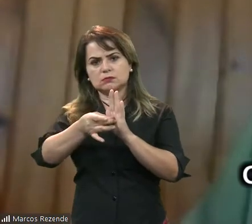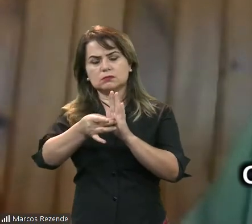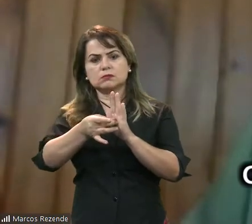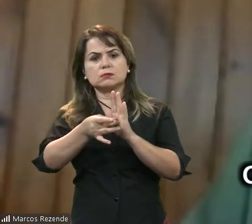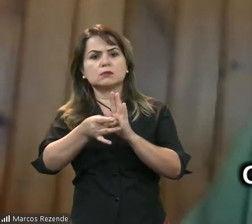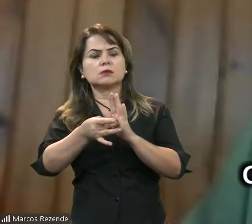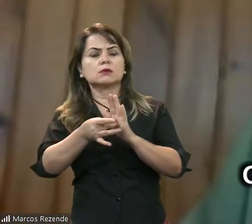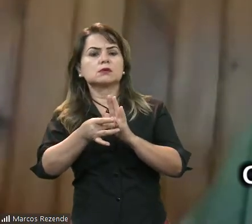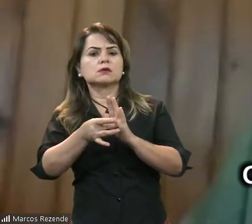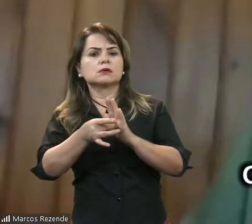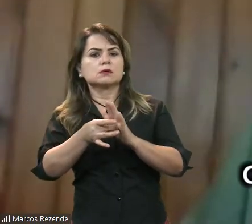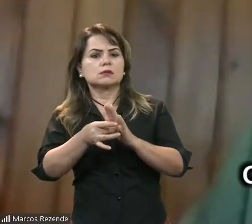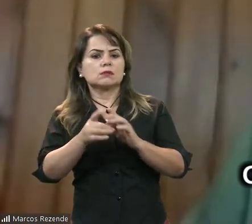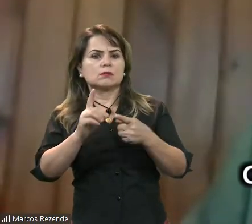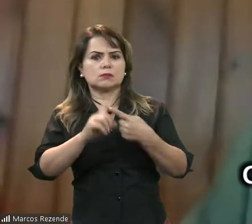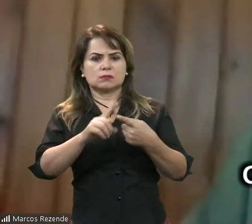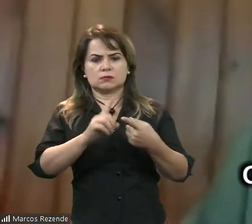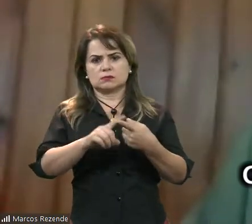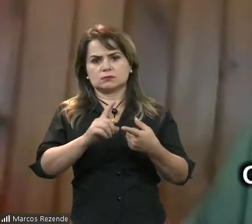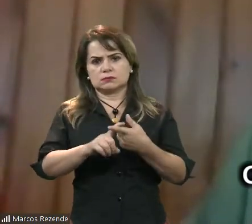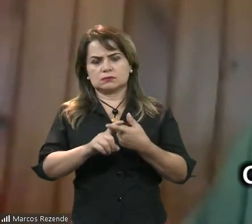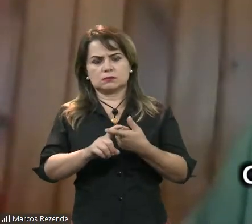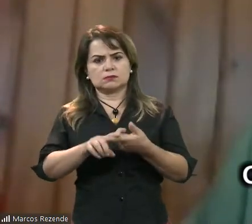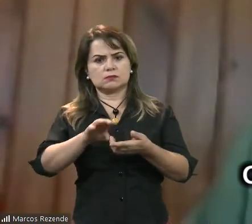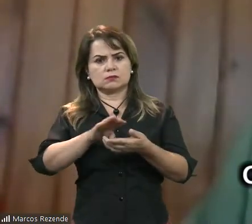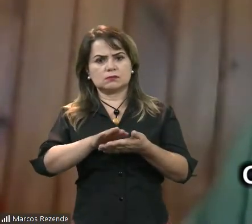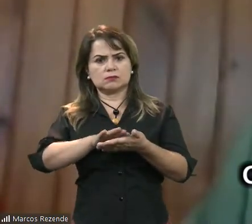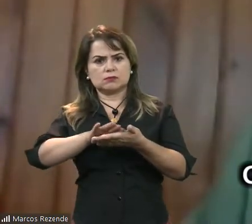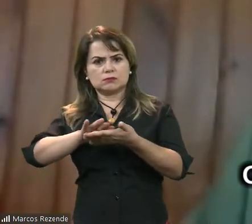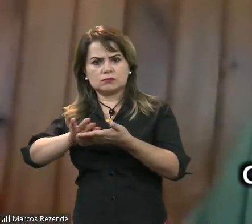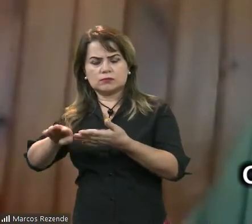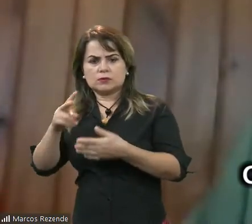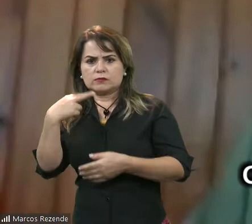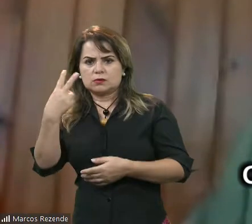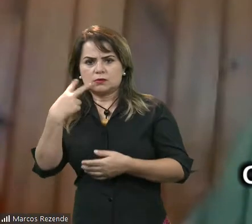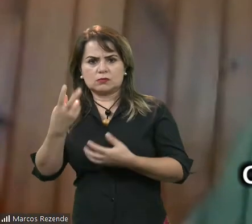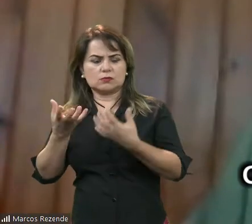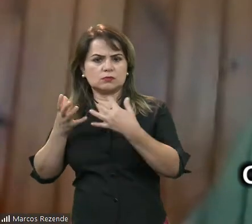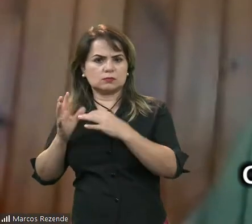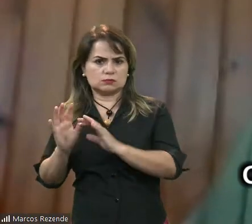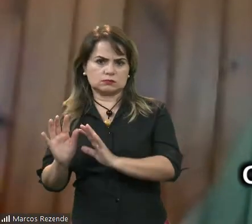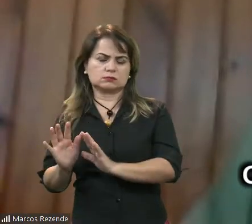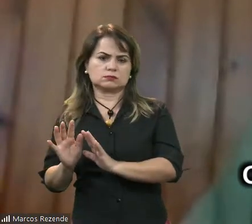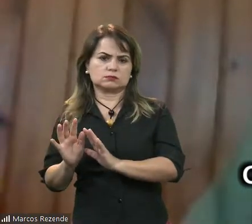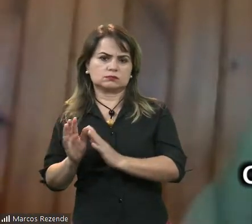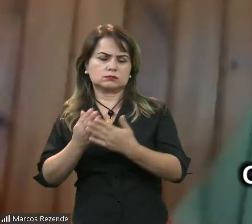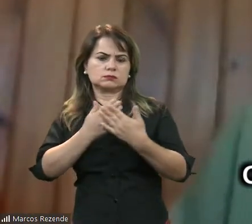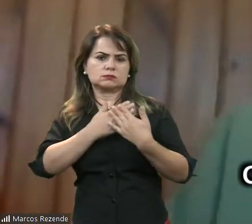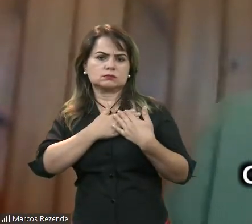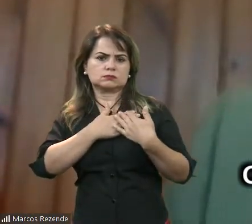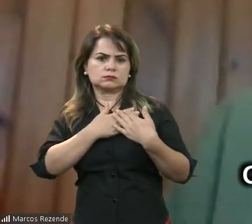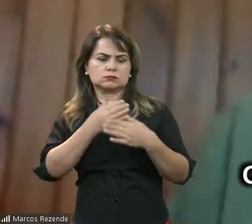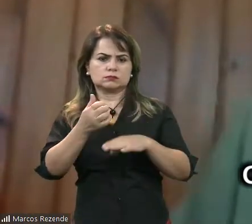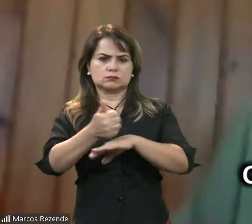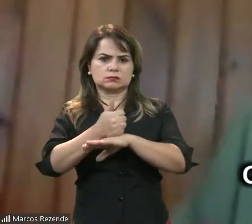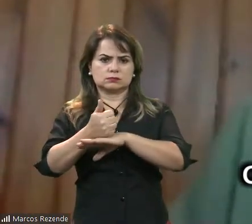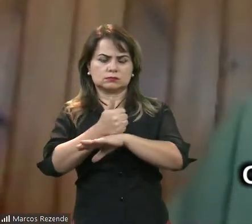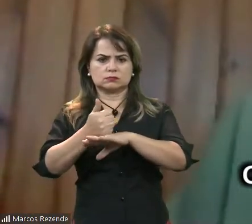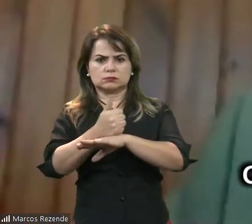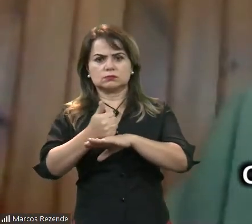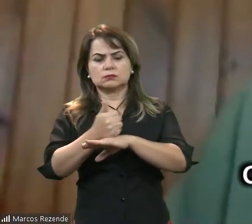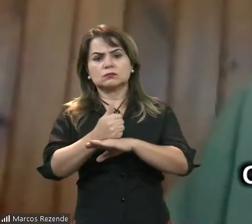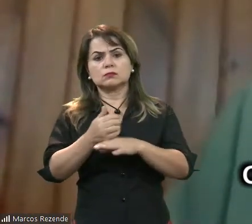em vista a renúncia formal apresentada pelo vereador Zé Carlos Albuquerque. Passaremos agora,